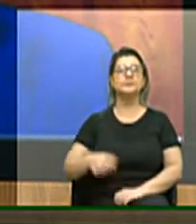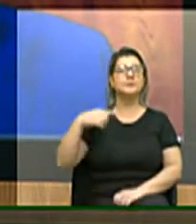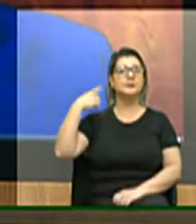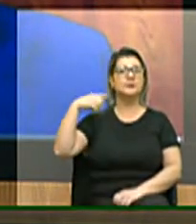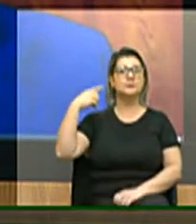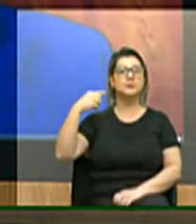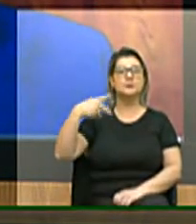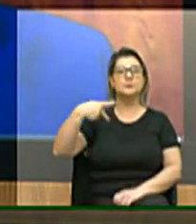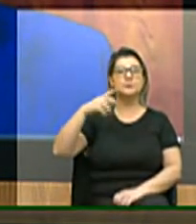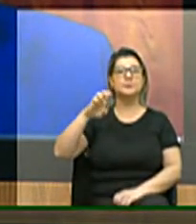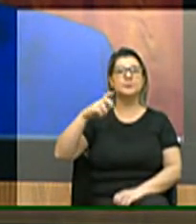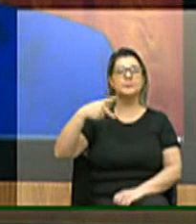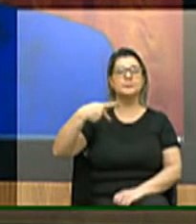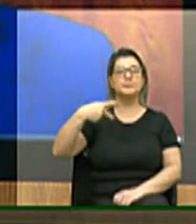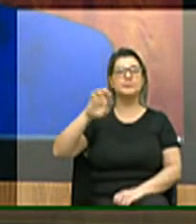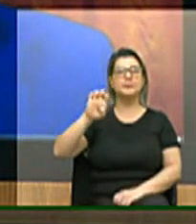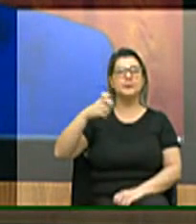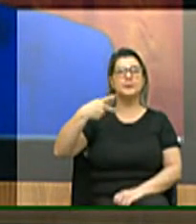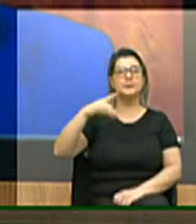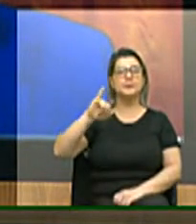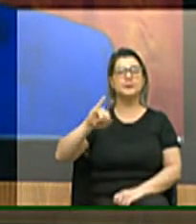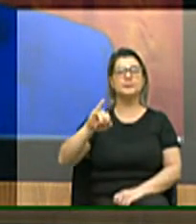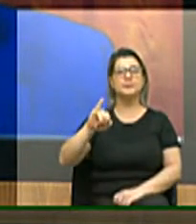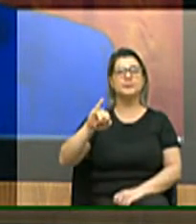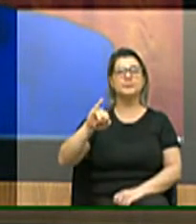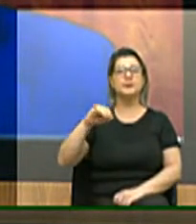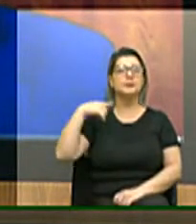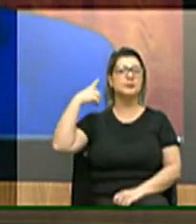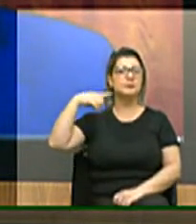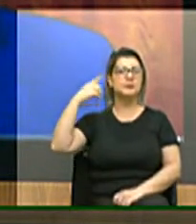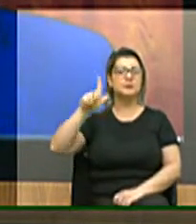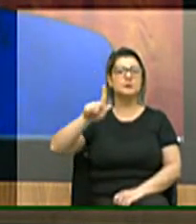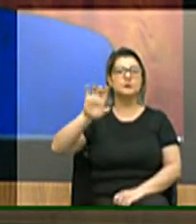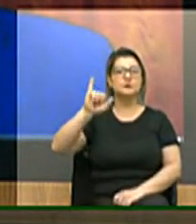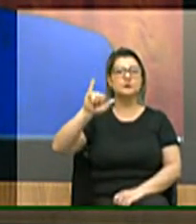Deputado Pepe Vargas. Deputado Gilberto Capuani.